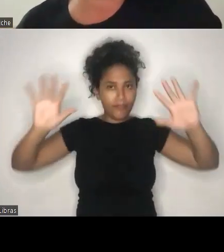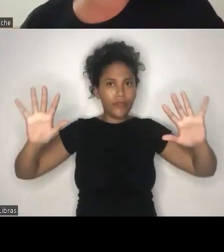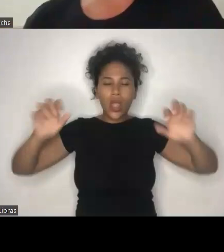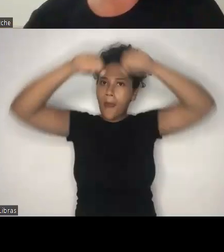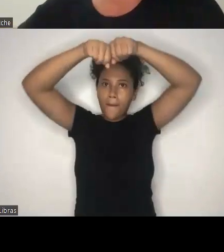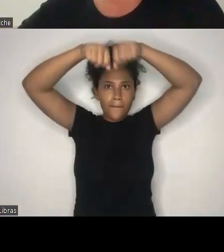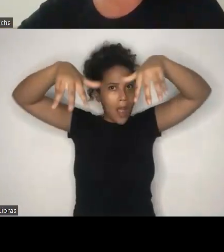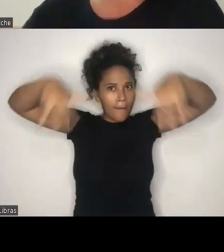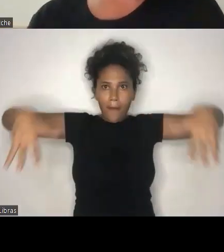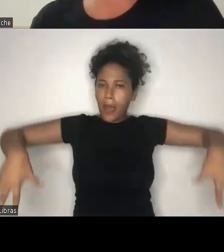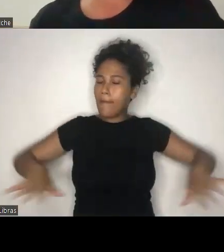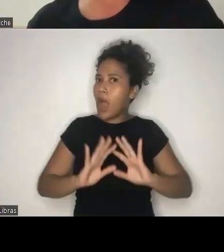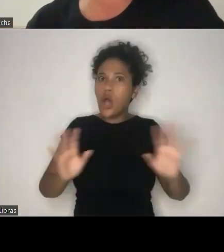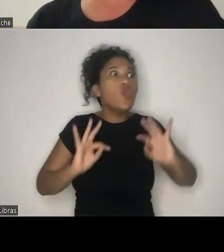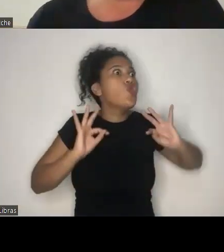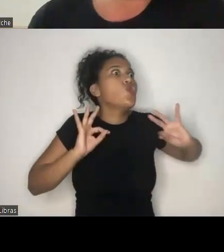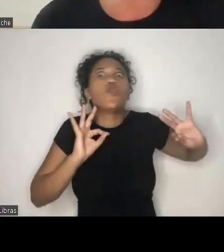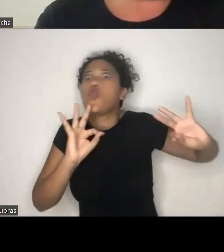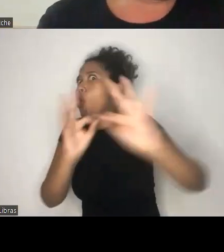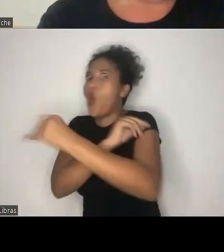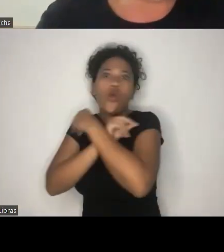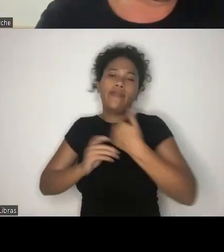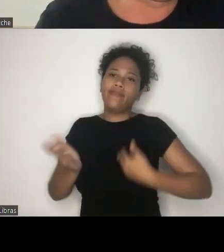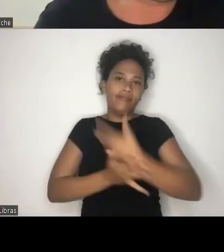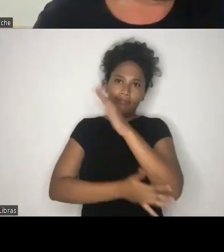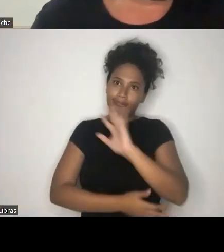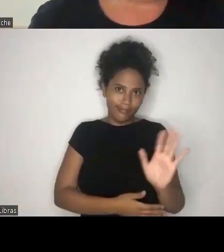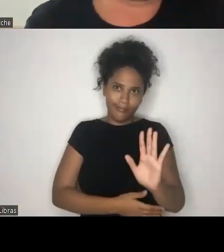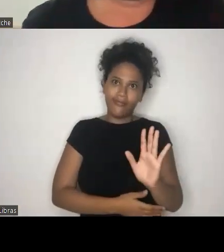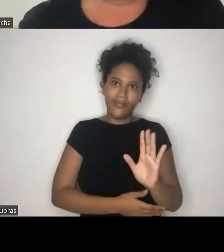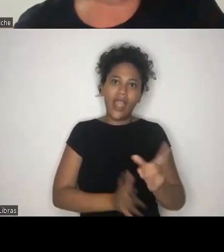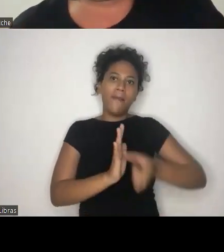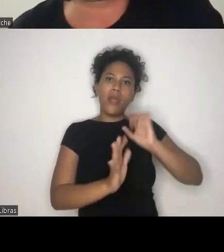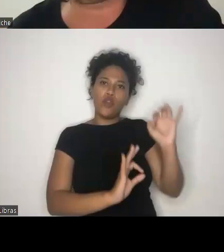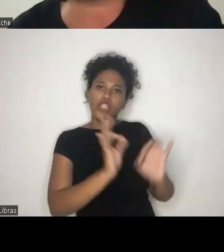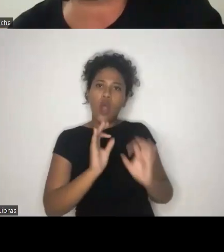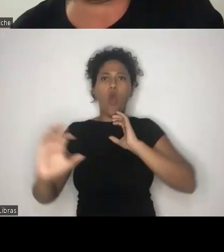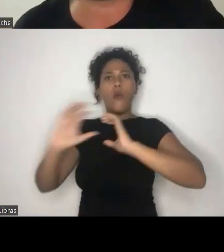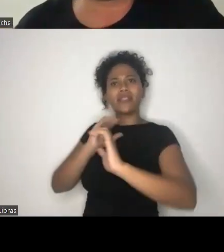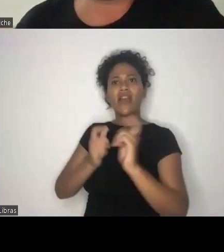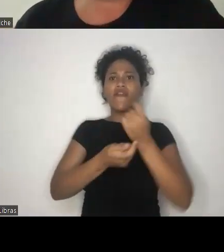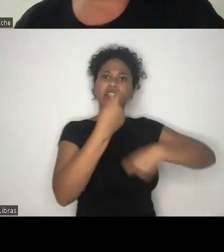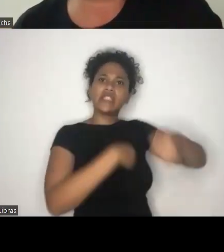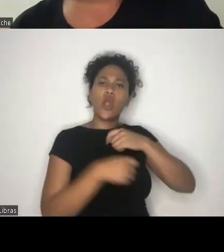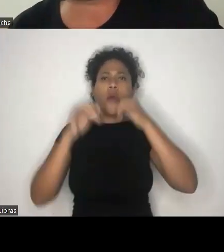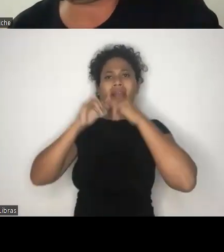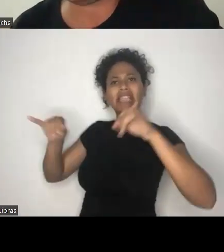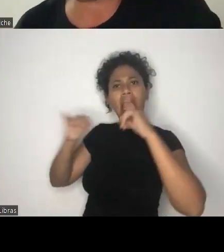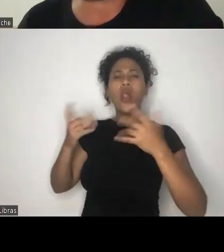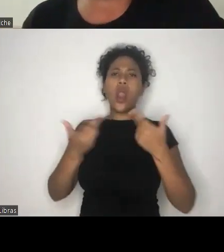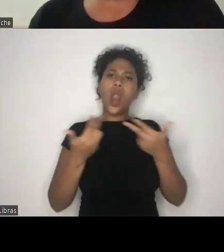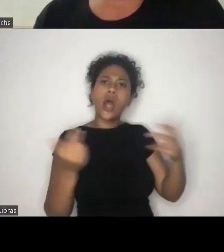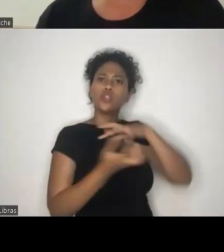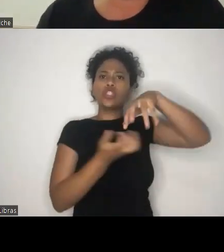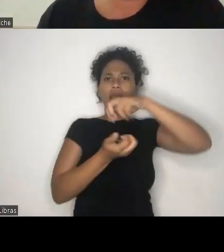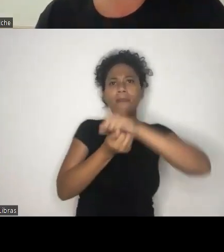relação departamental de pré-produção comunicação financeiro comercial é sustentabilidade